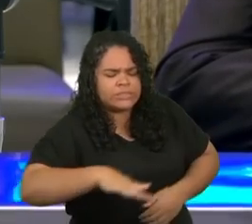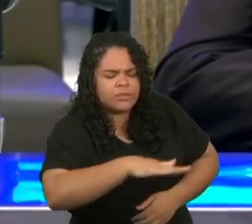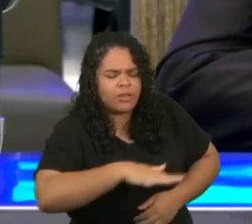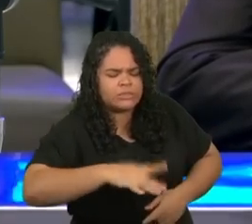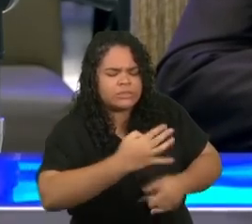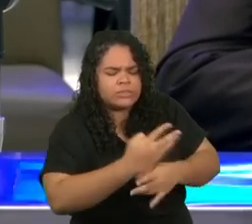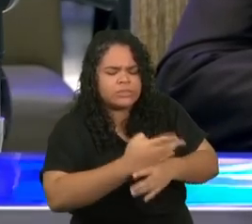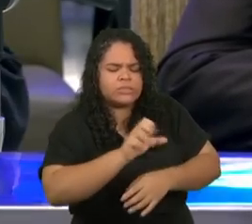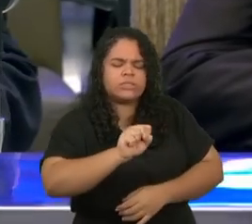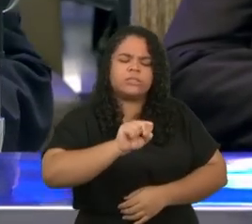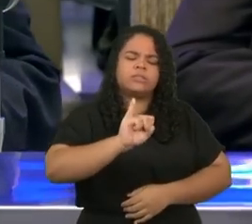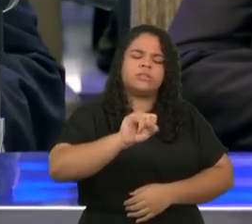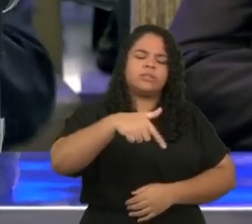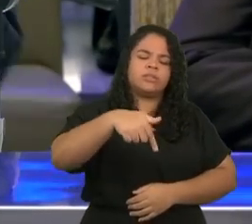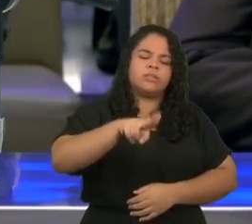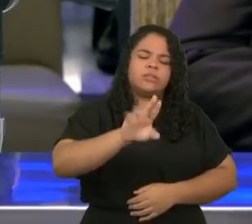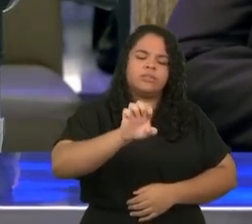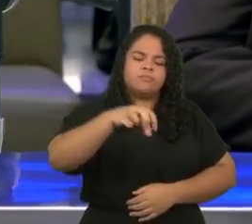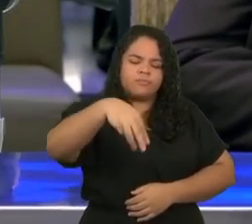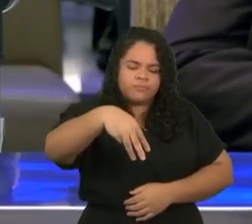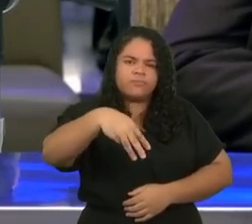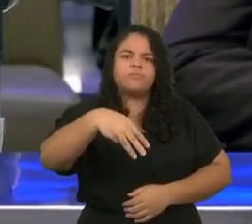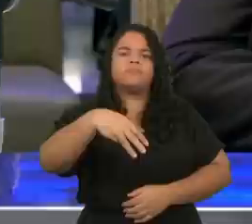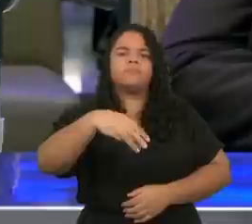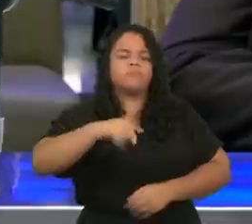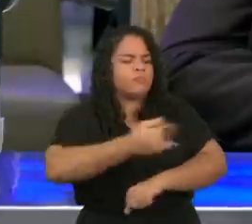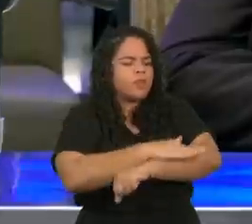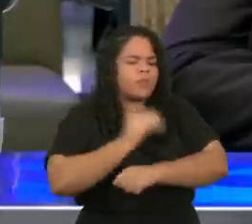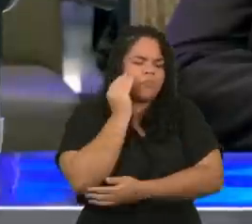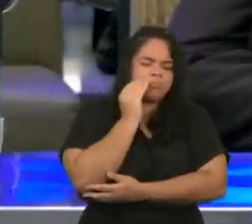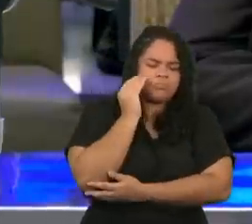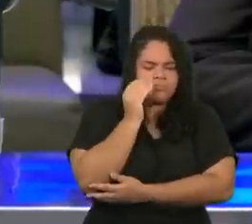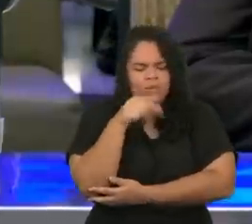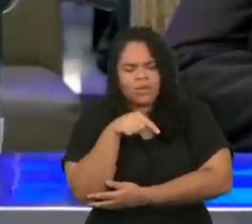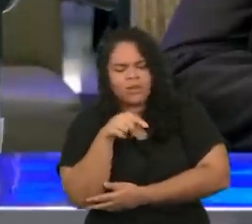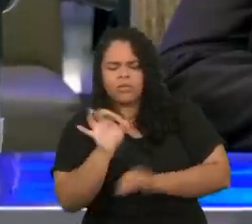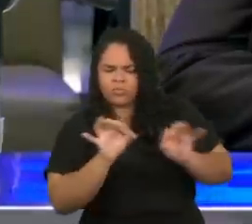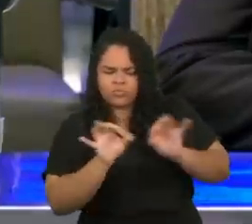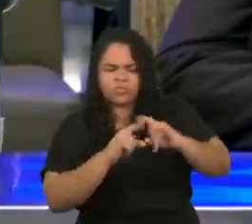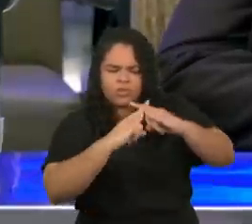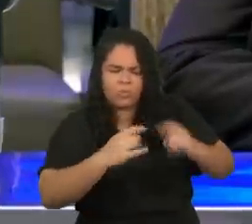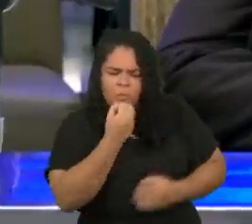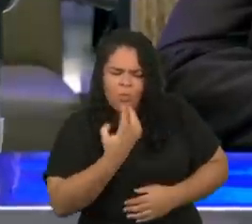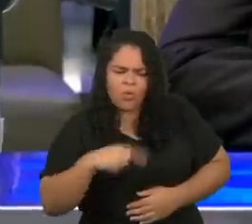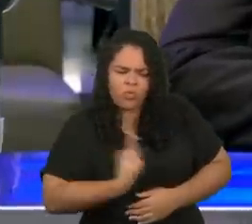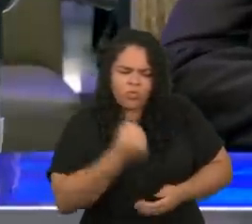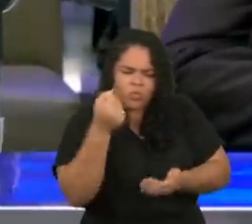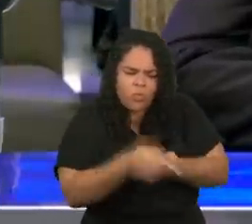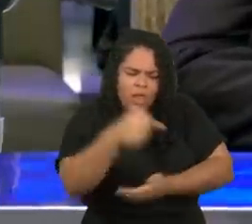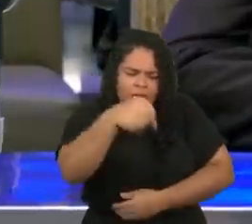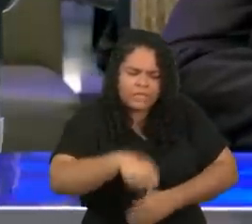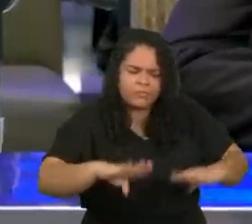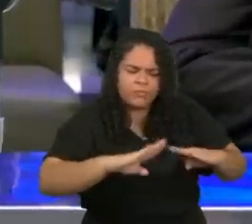vinha com certos prejuízos espirituais se havia desviado do